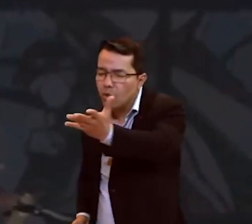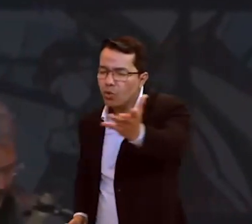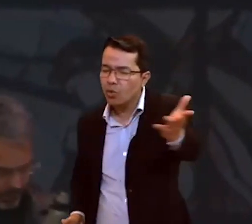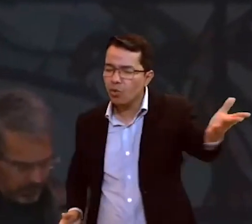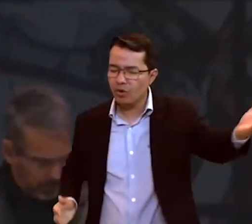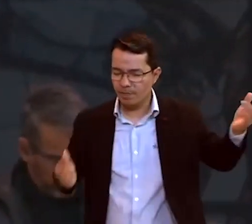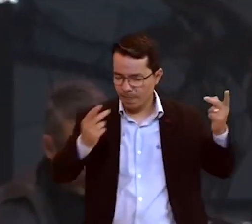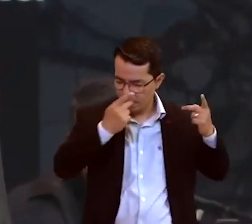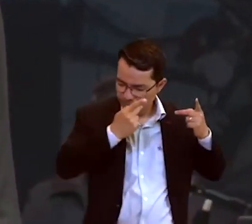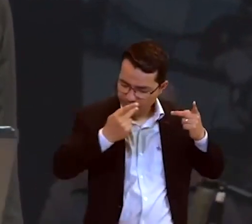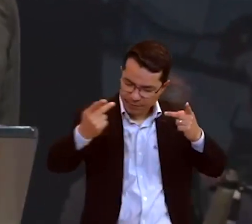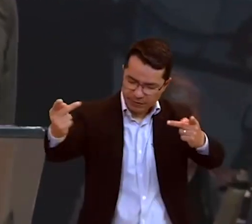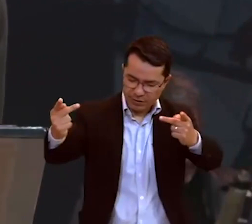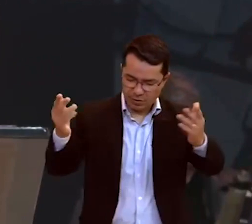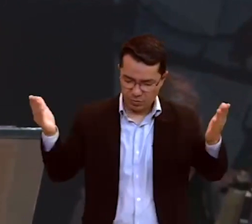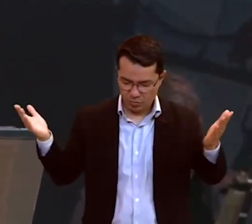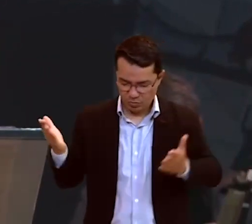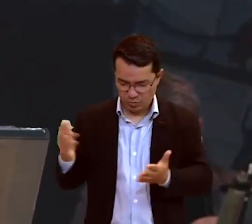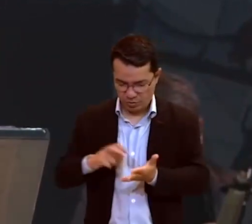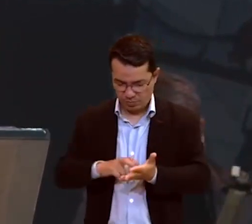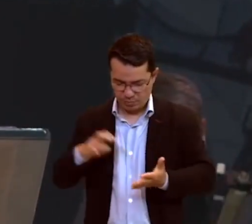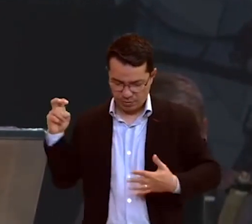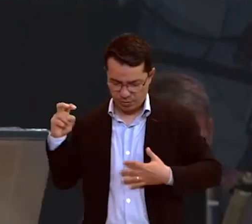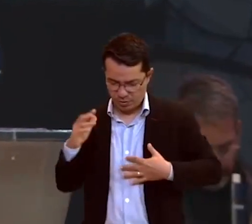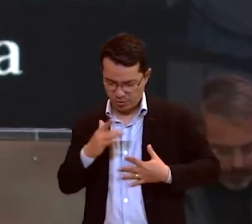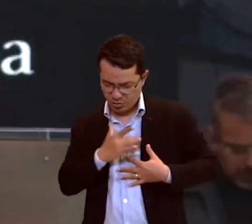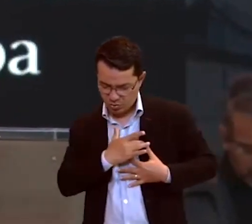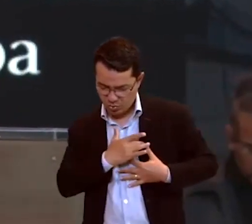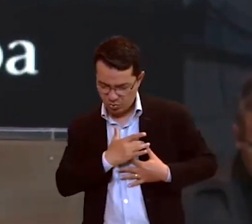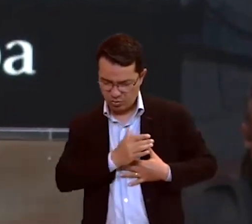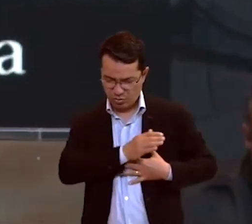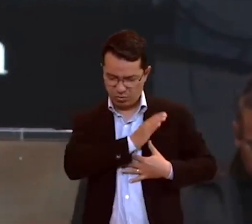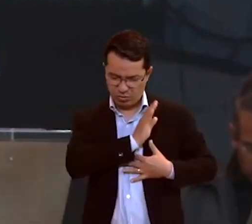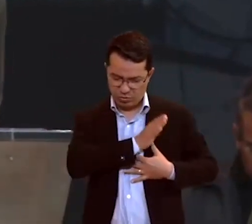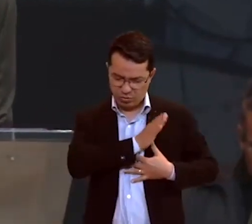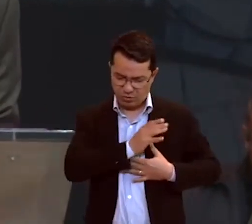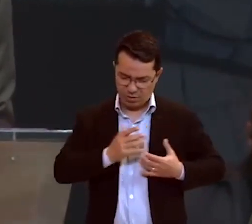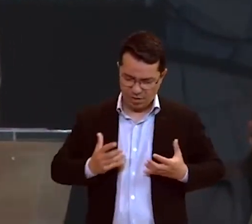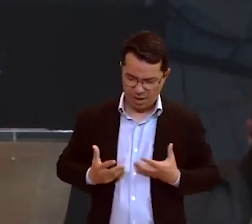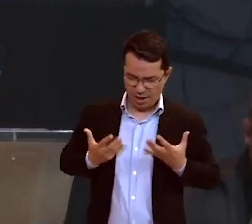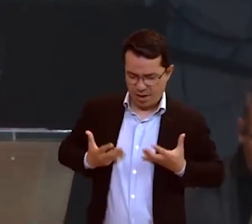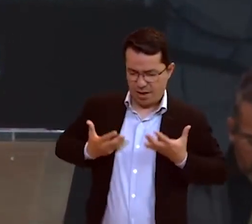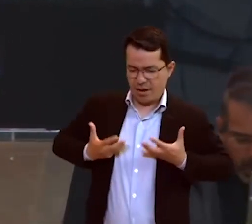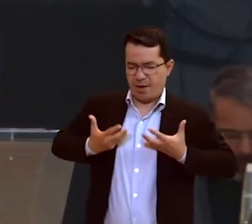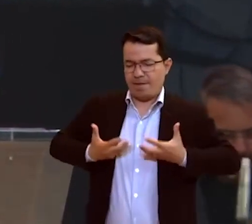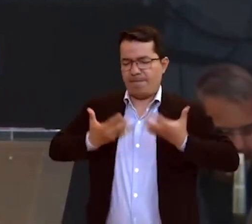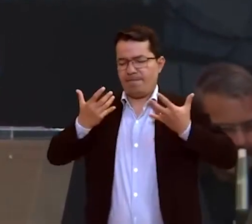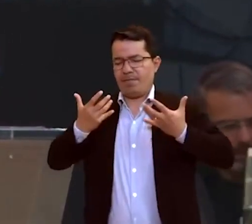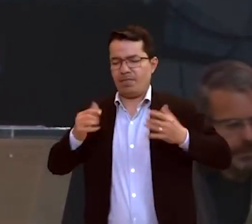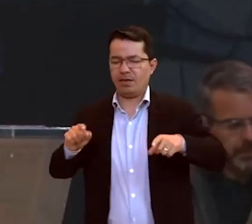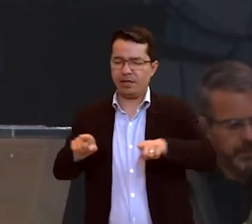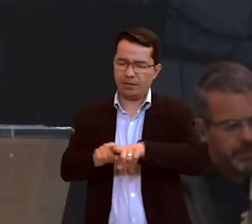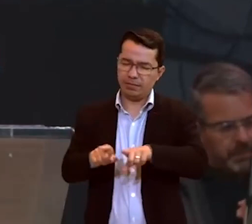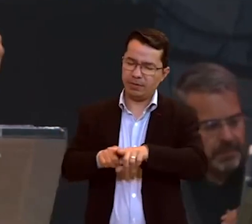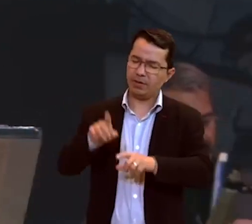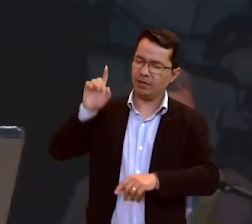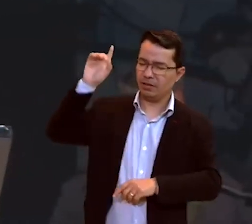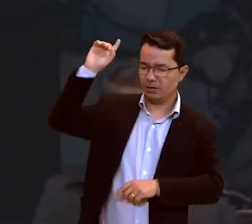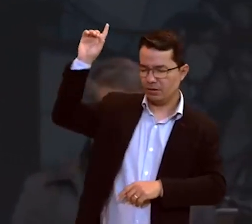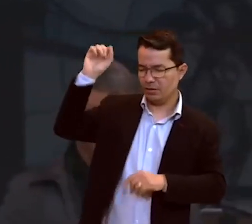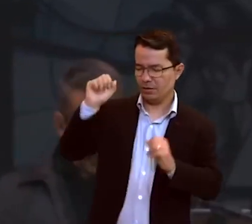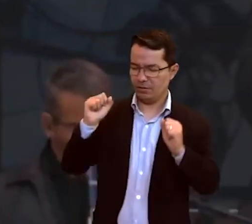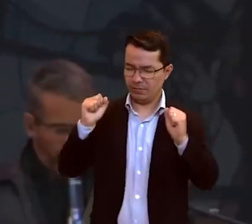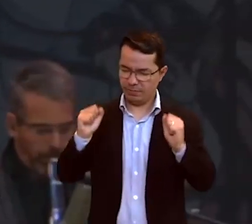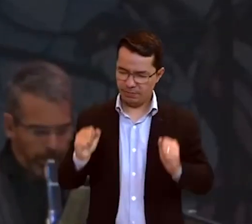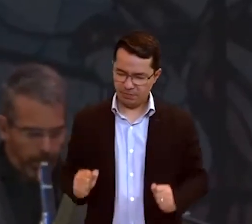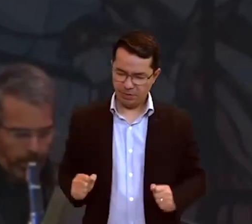nessa manhã. E que o Senhor possa dar força, o Senhor possa revigorar, o Senhor Deus possa falar ao coração,